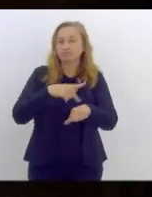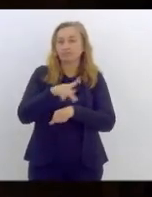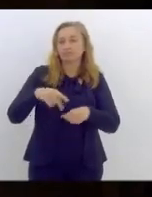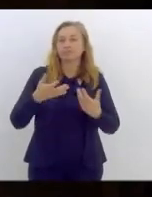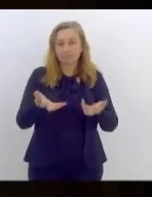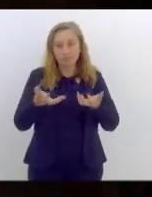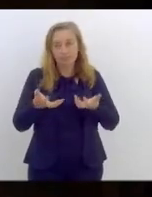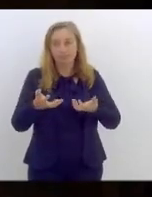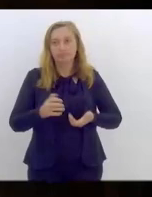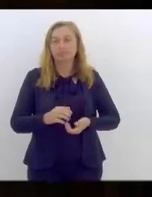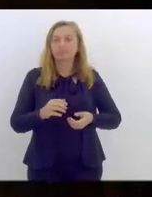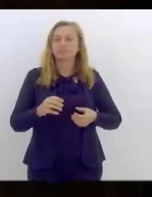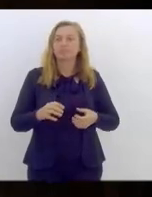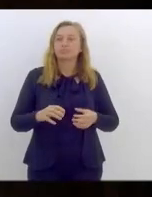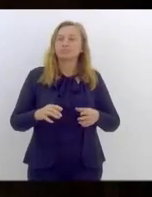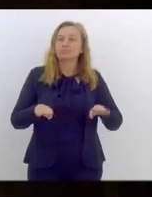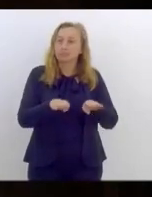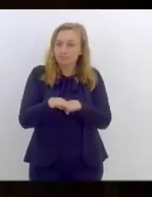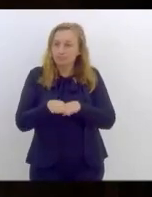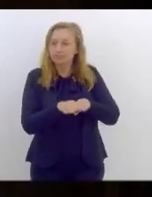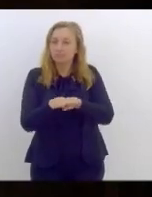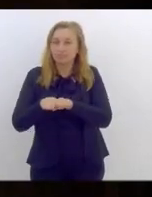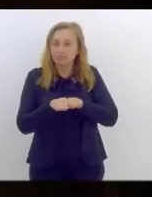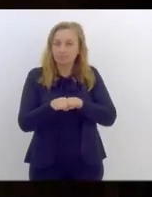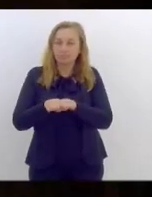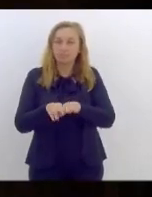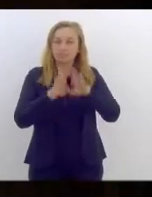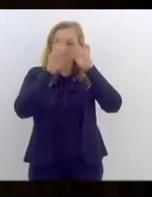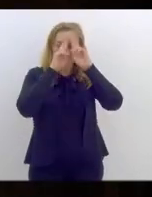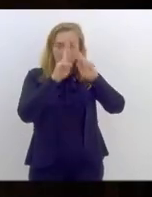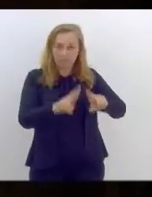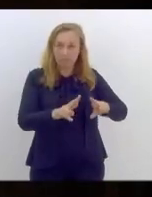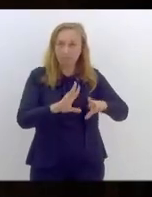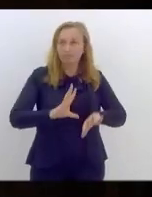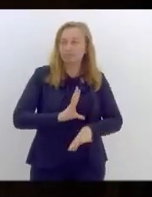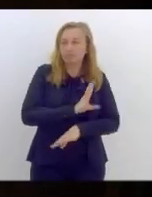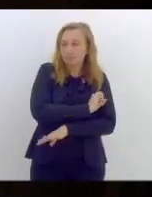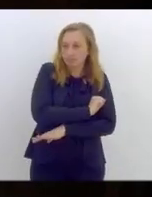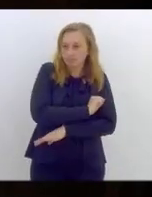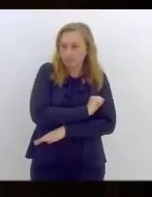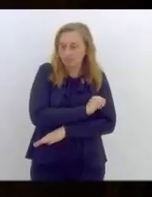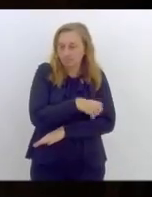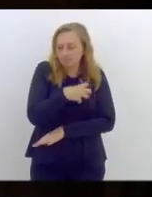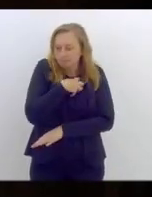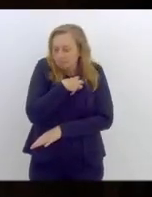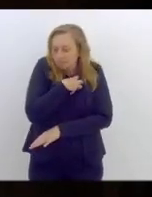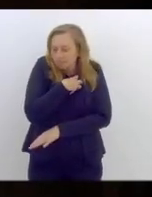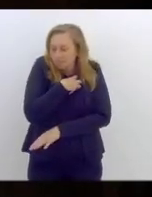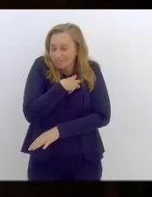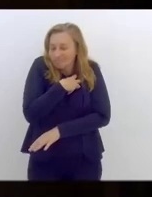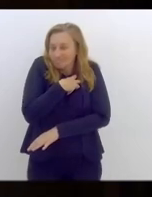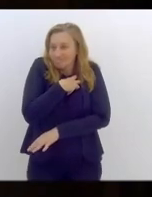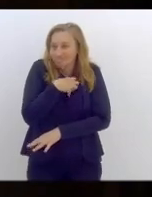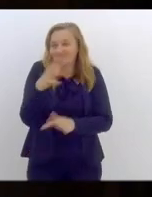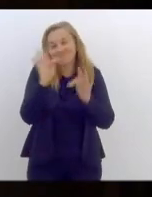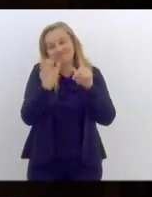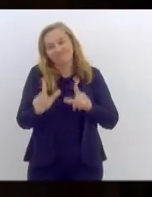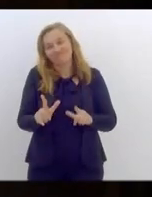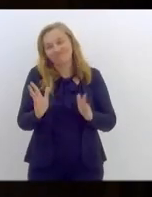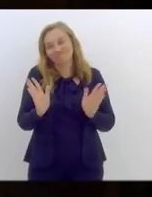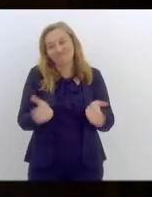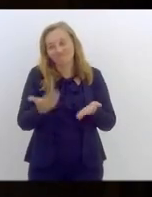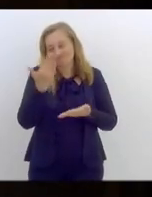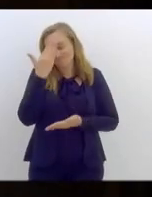gente quer, um país de igualdade, de respeito, de amor. E eu me sinto muito feliz hoje e